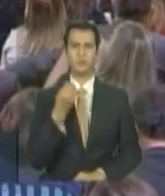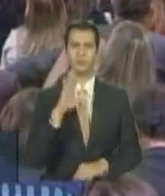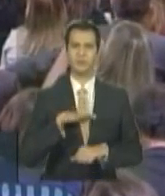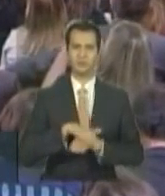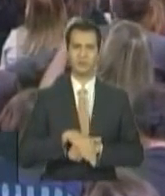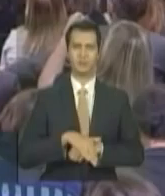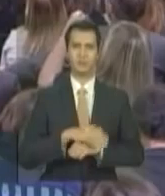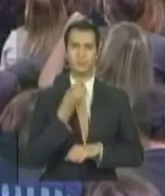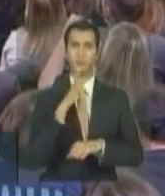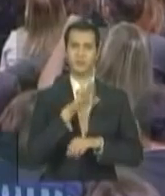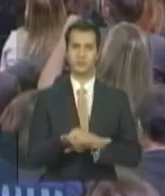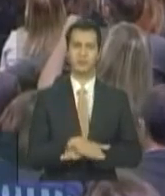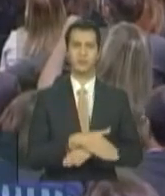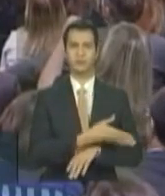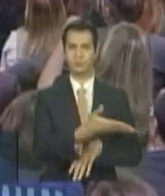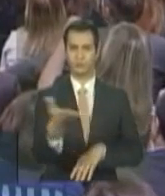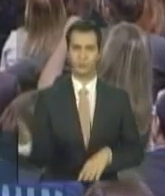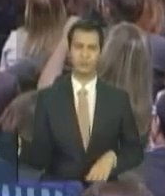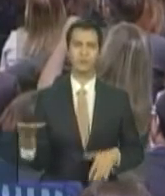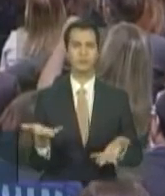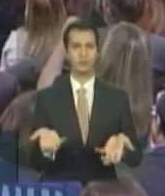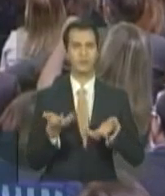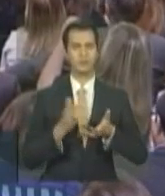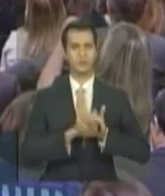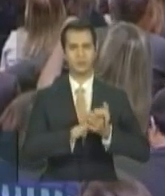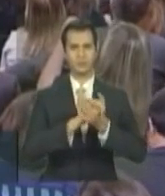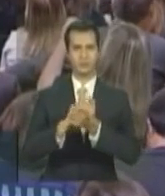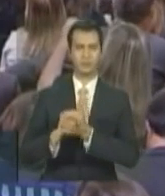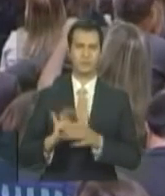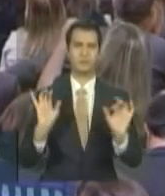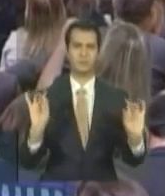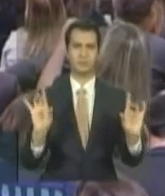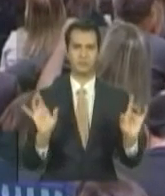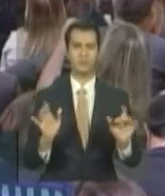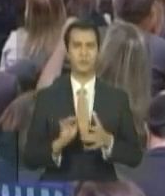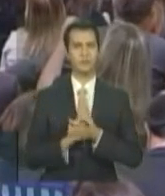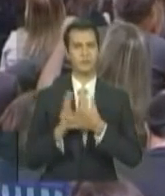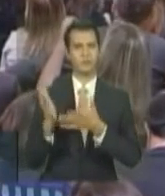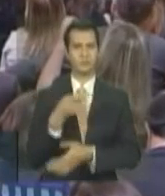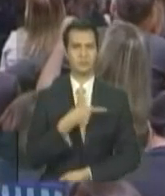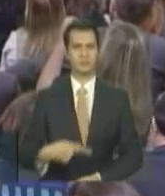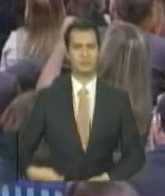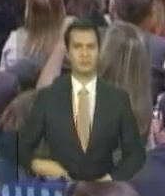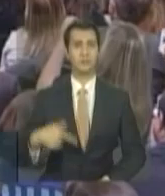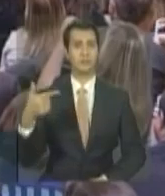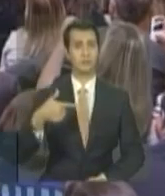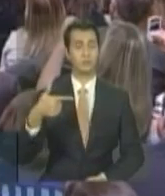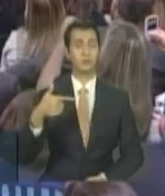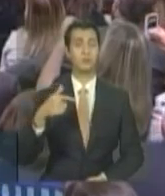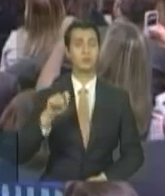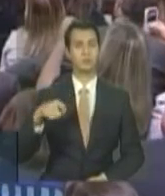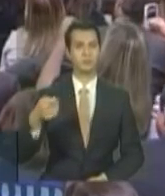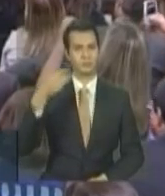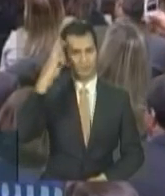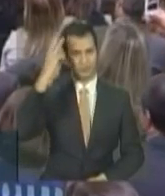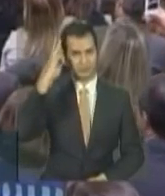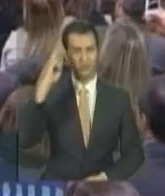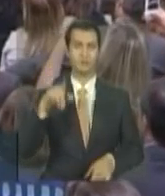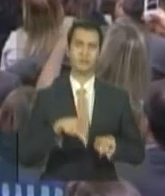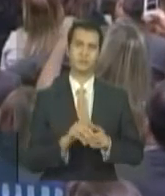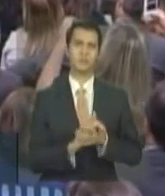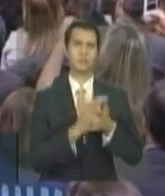dirigir um cumprimento especial ao vice-presidente da República, Michel Temer,